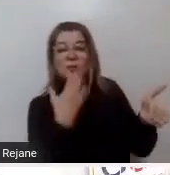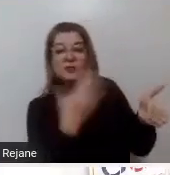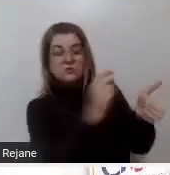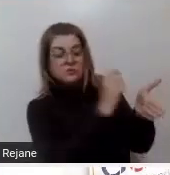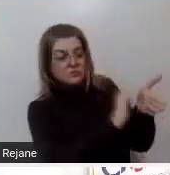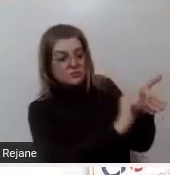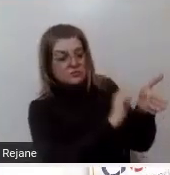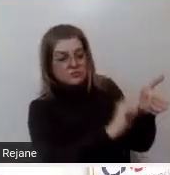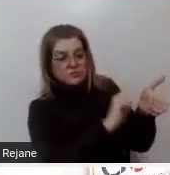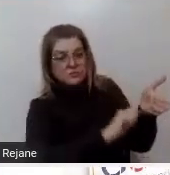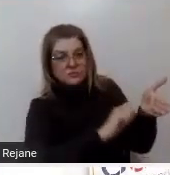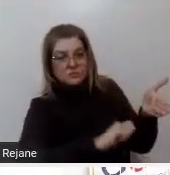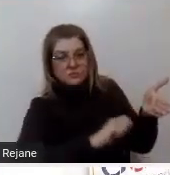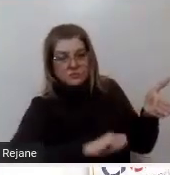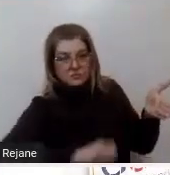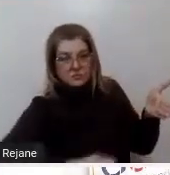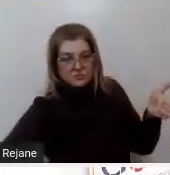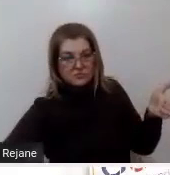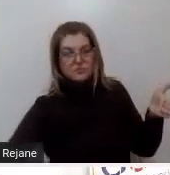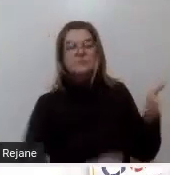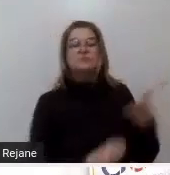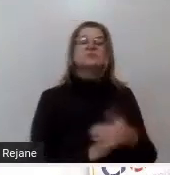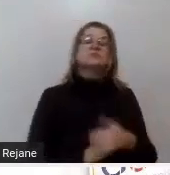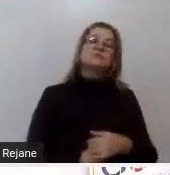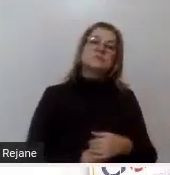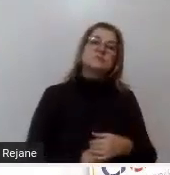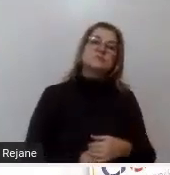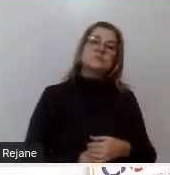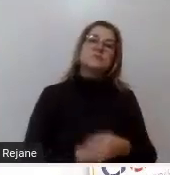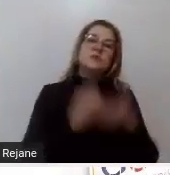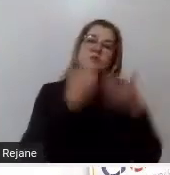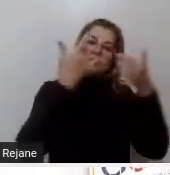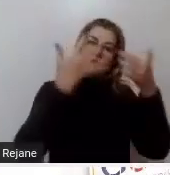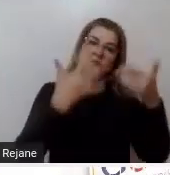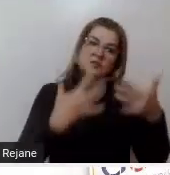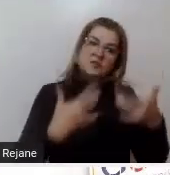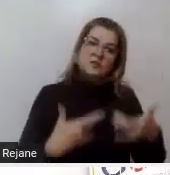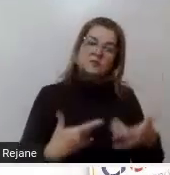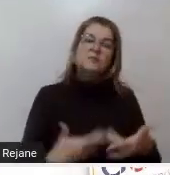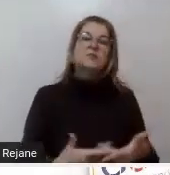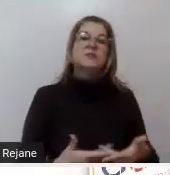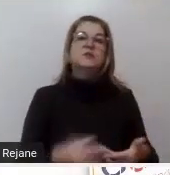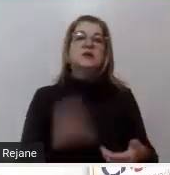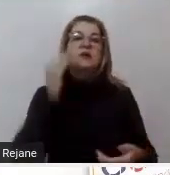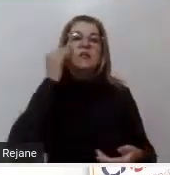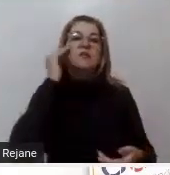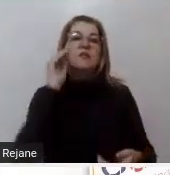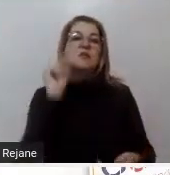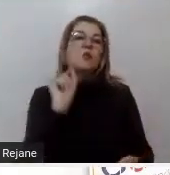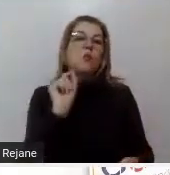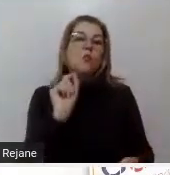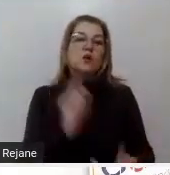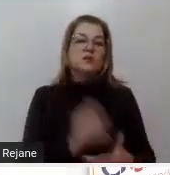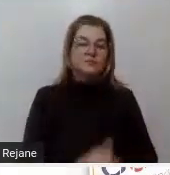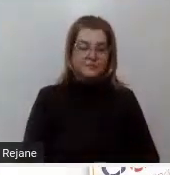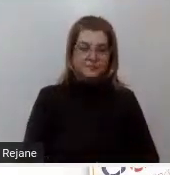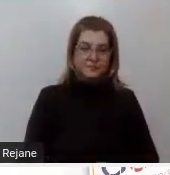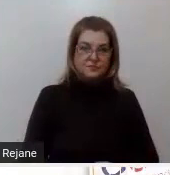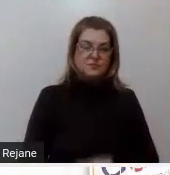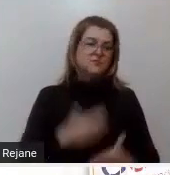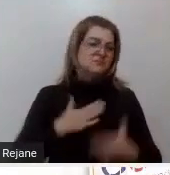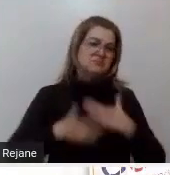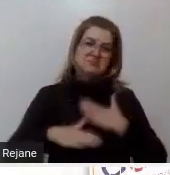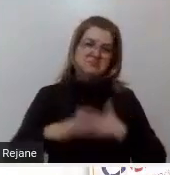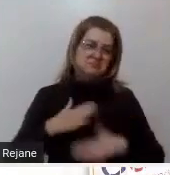uma pesquisa subjetiva para que eles coloquem lá o entendimento deles, tá? Então, é bem